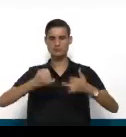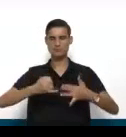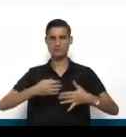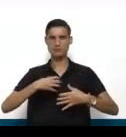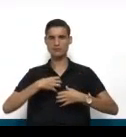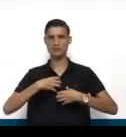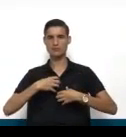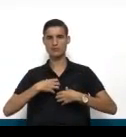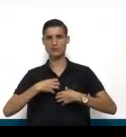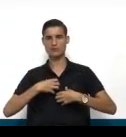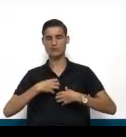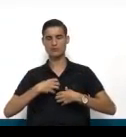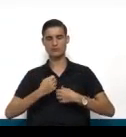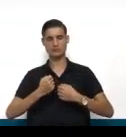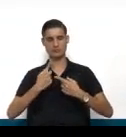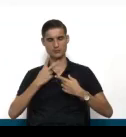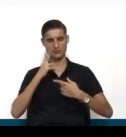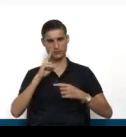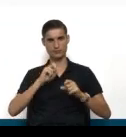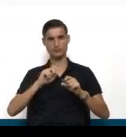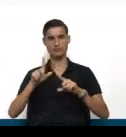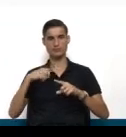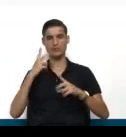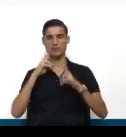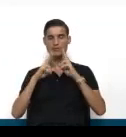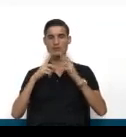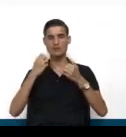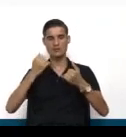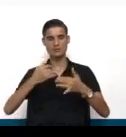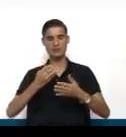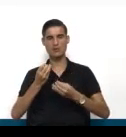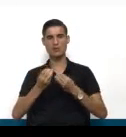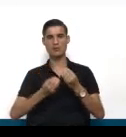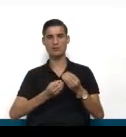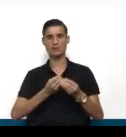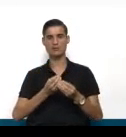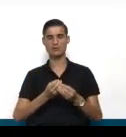essas condições, né? Então, para que a gente possa explicar,